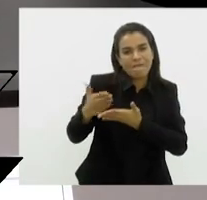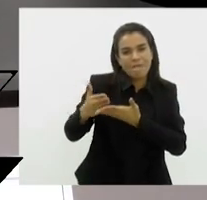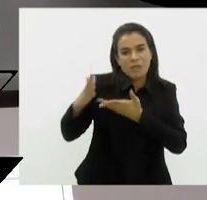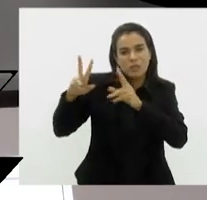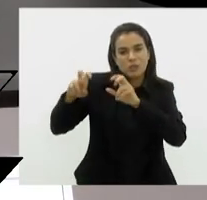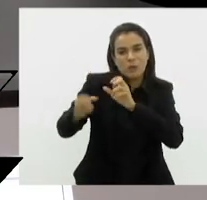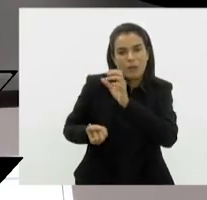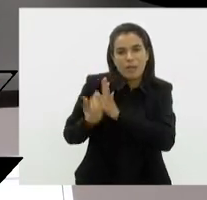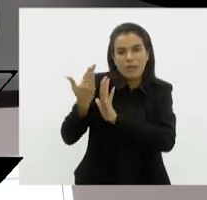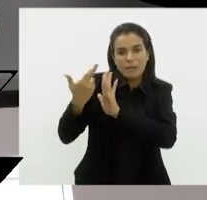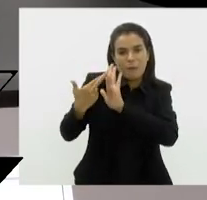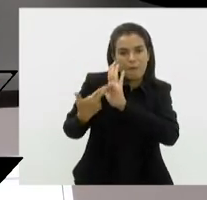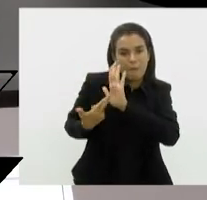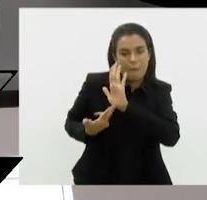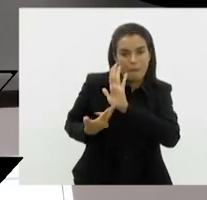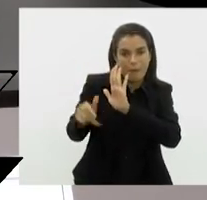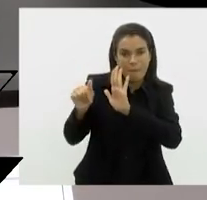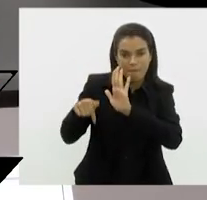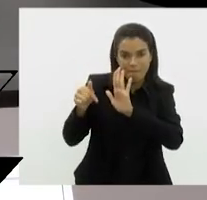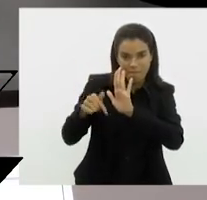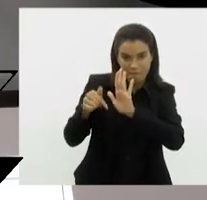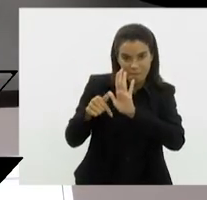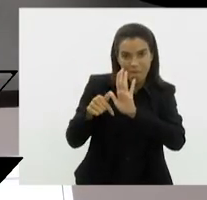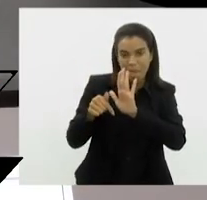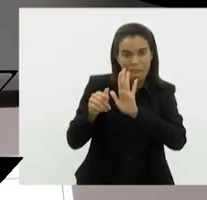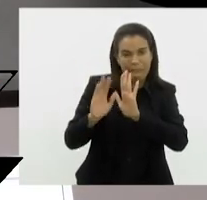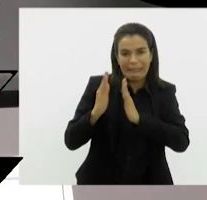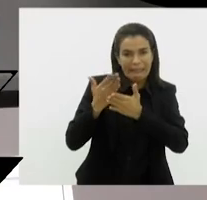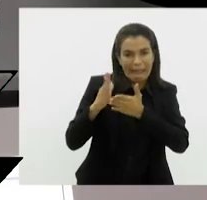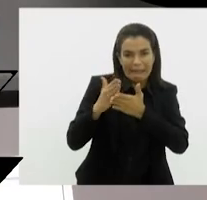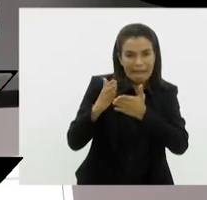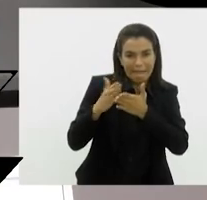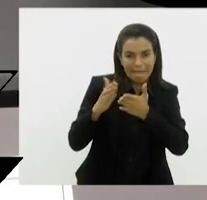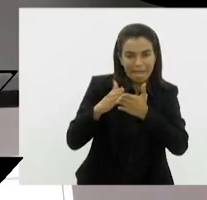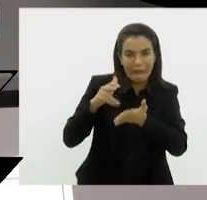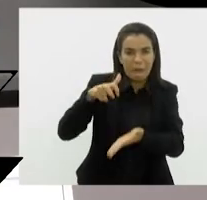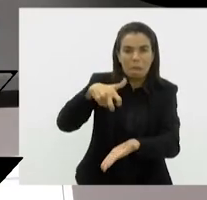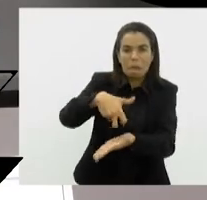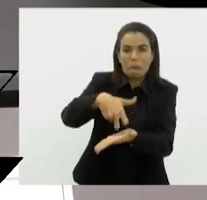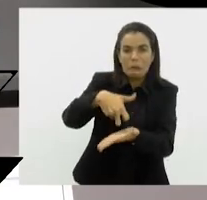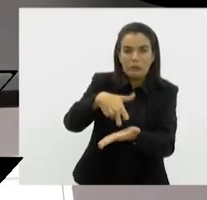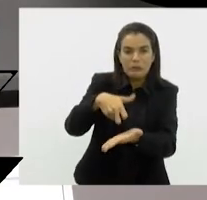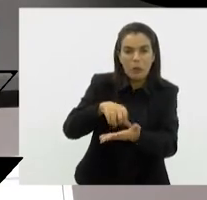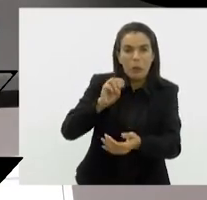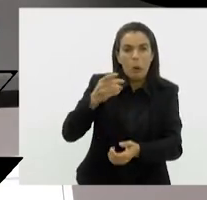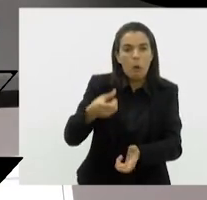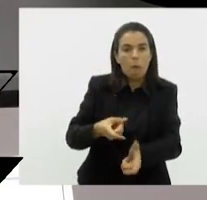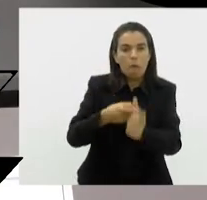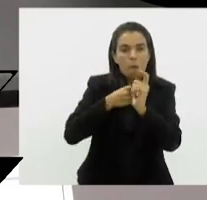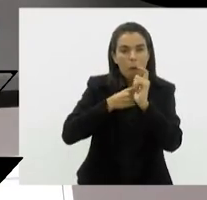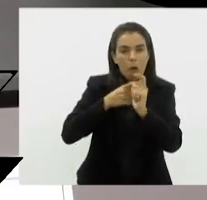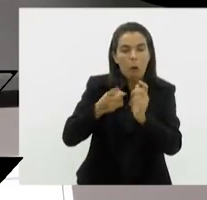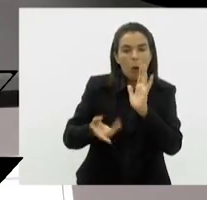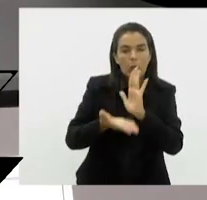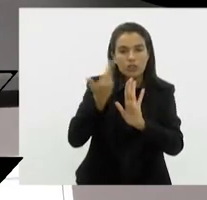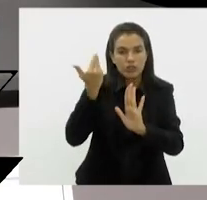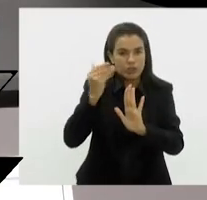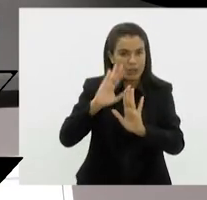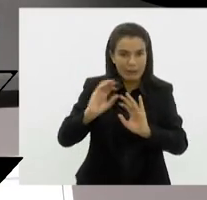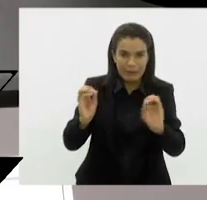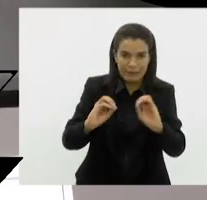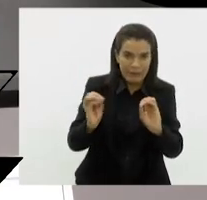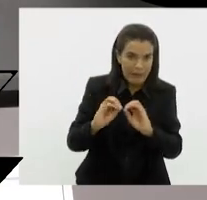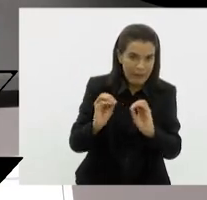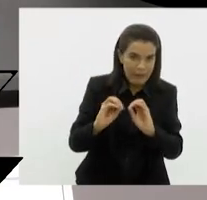regulação das big techs. Nada tem a ver com punição, com suspensão, com retirada,